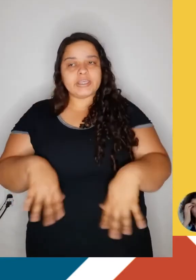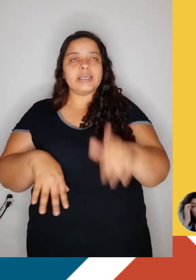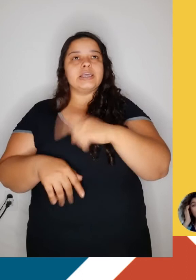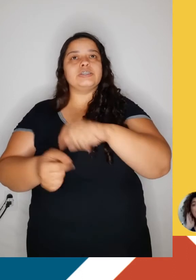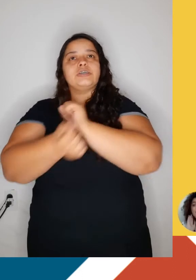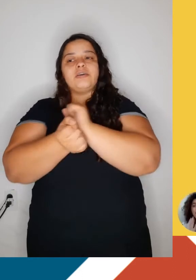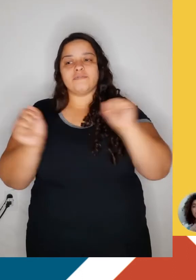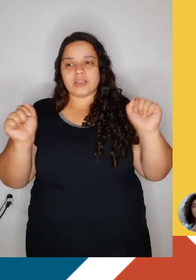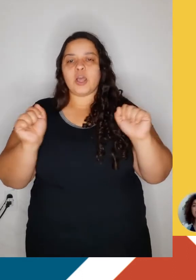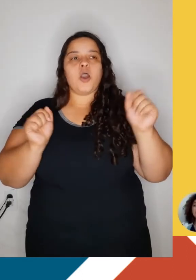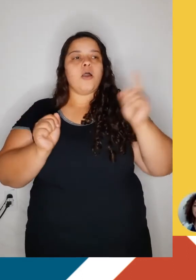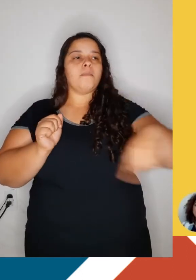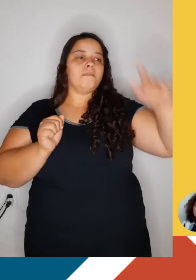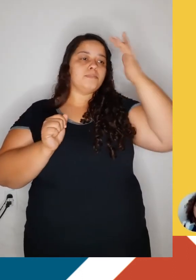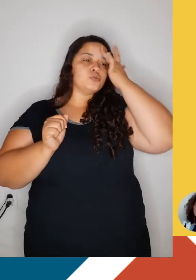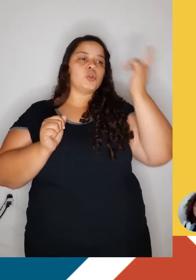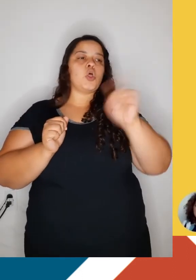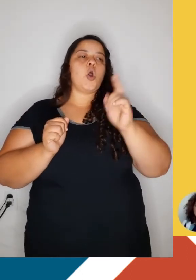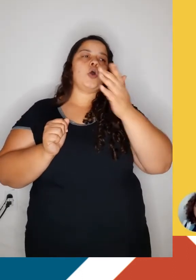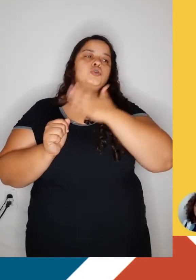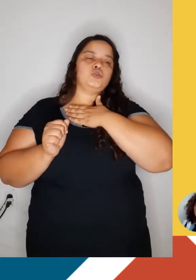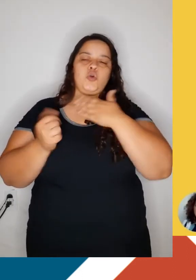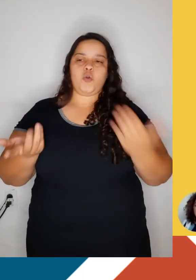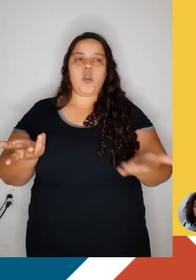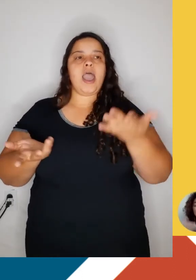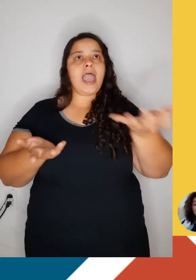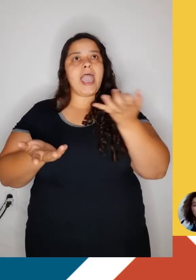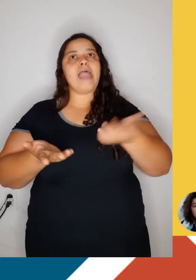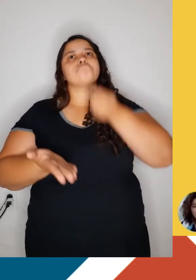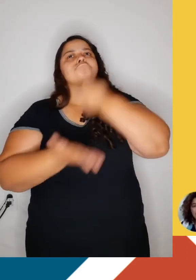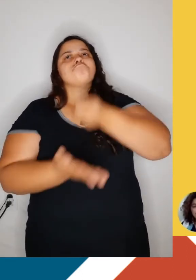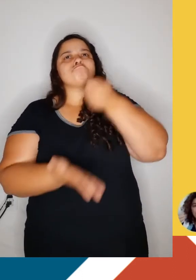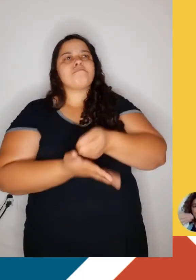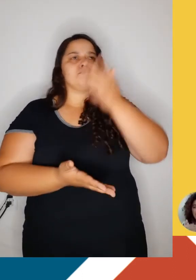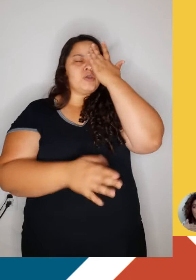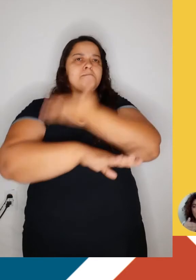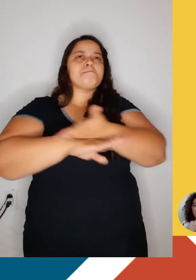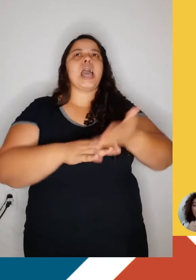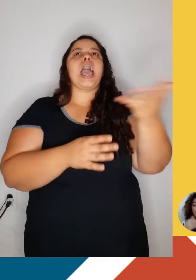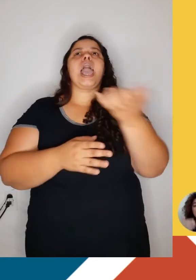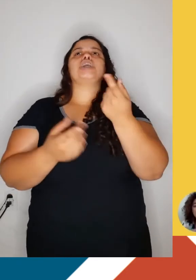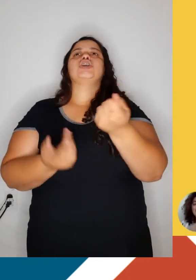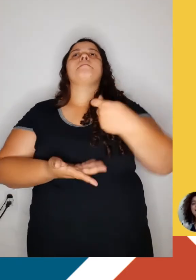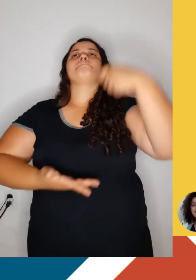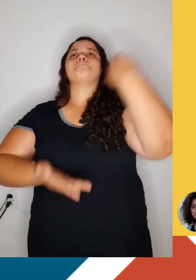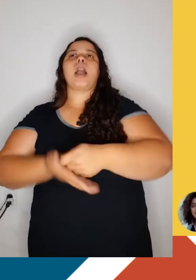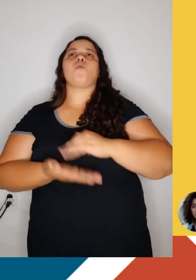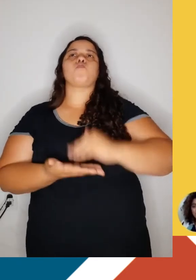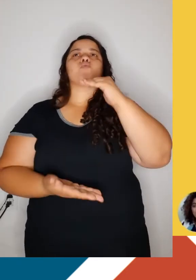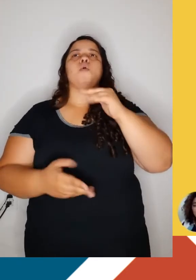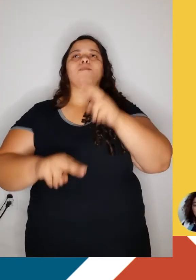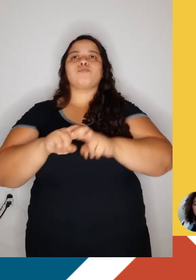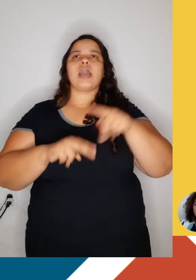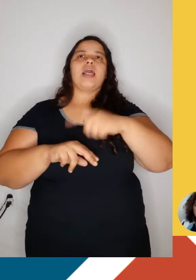significou o descontentamento de ex-proprietários de escravizados, que exigiam do Estado imperial uma